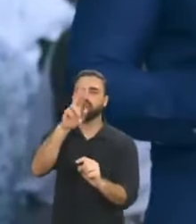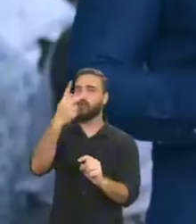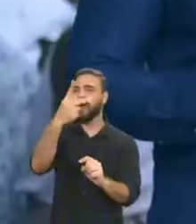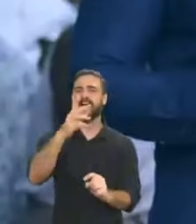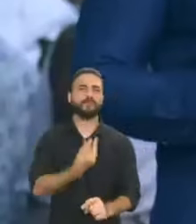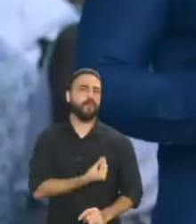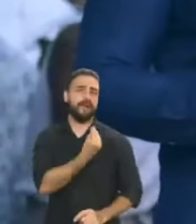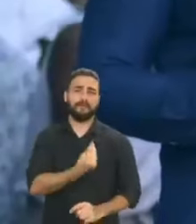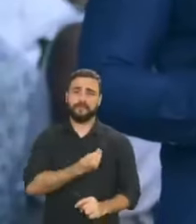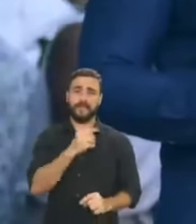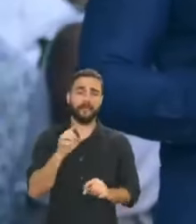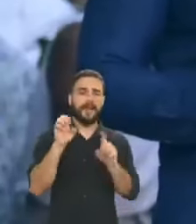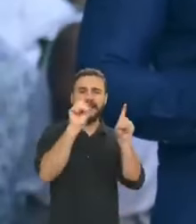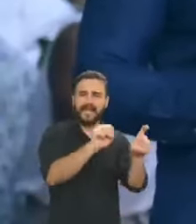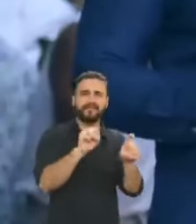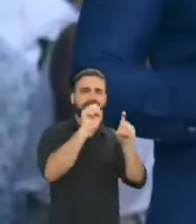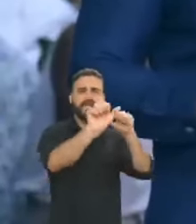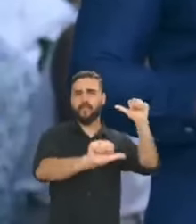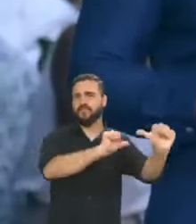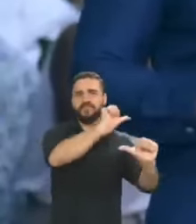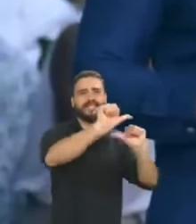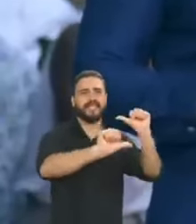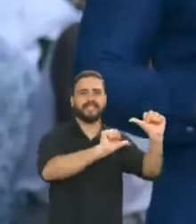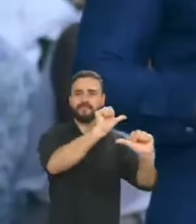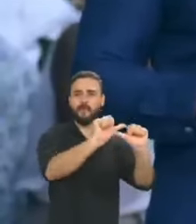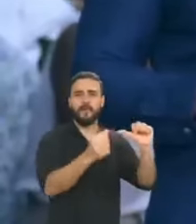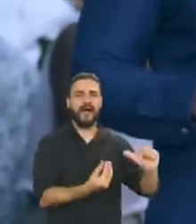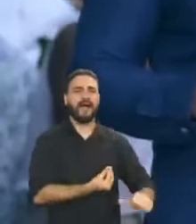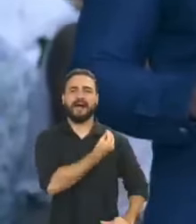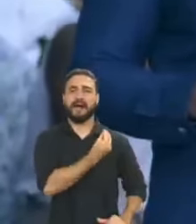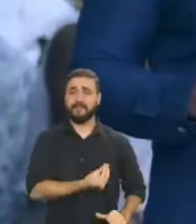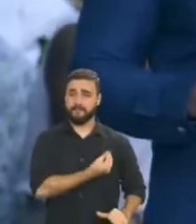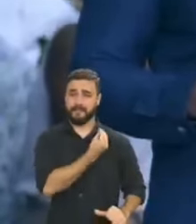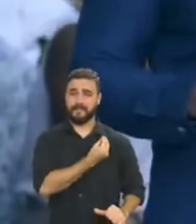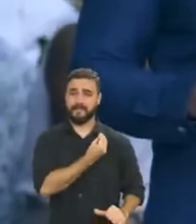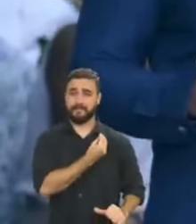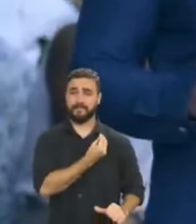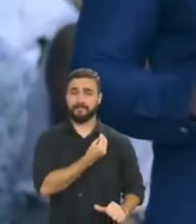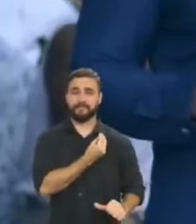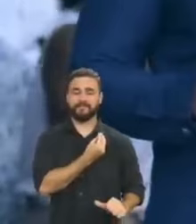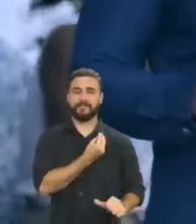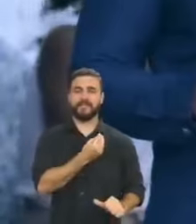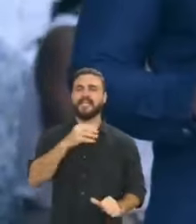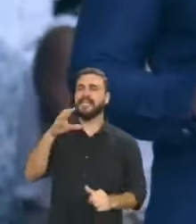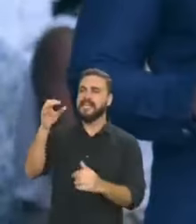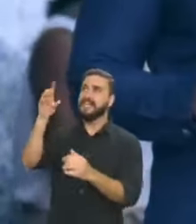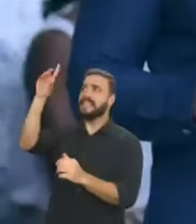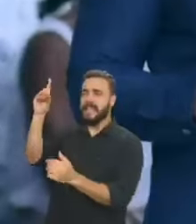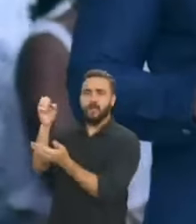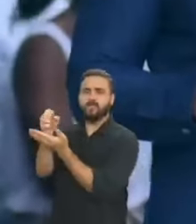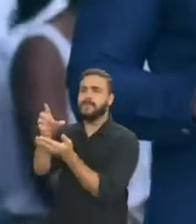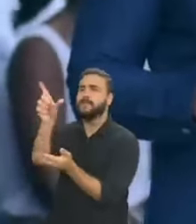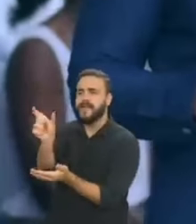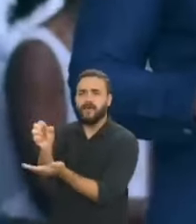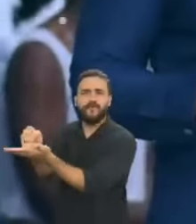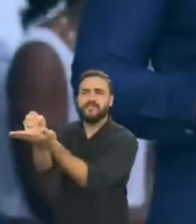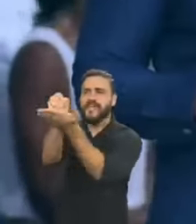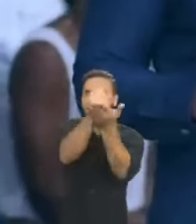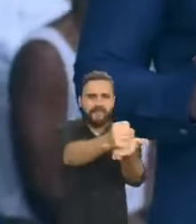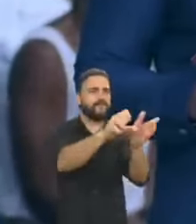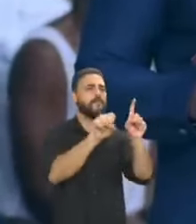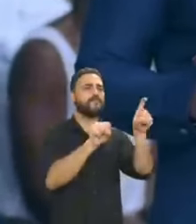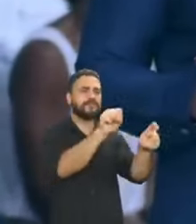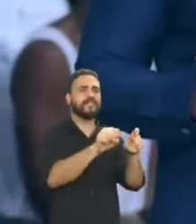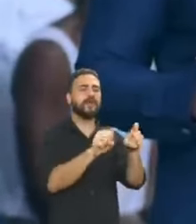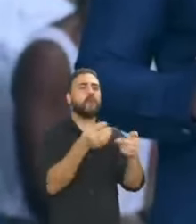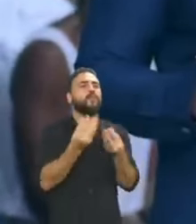a transformação de muitas almas, e te levou até viver no sertão, né? Juliano, conta para a gente como que